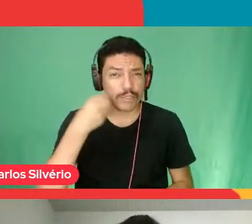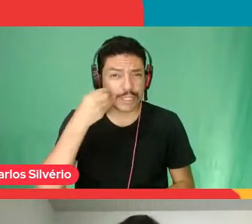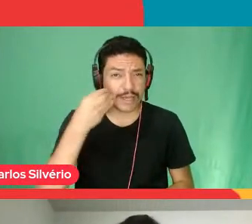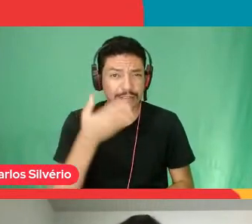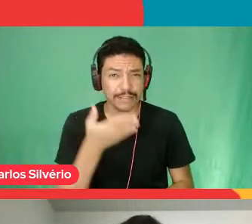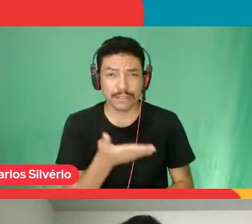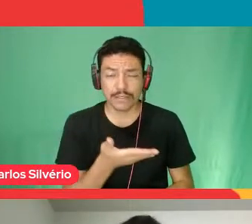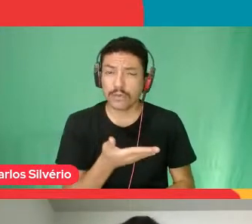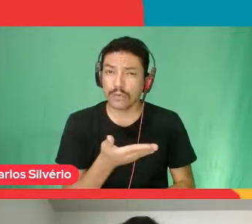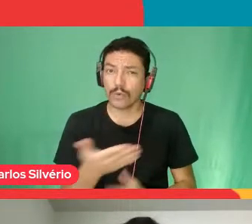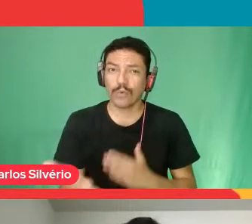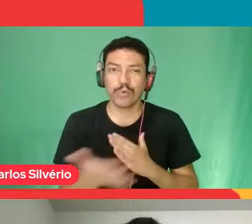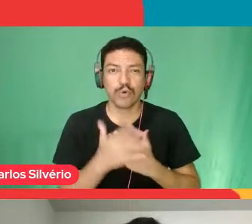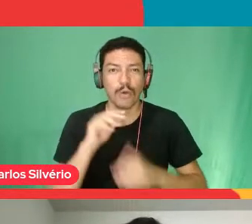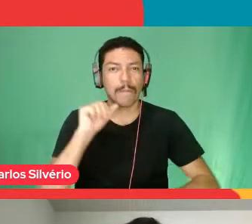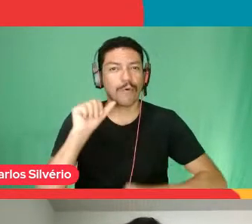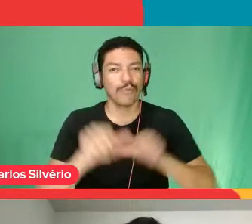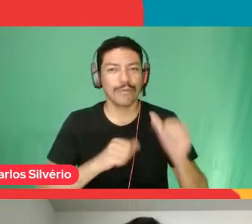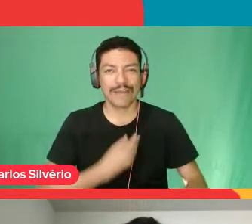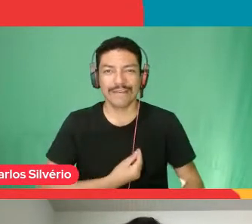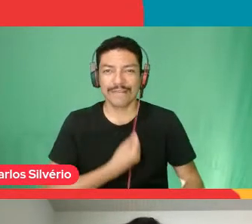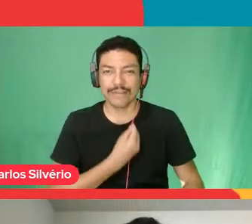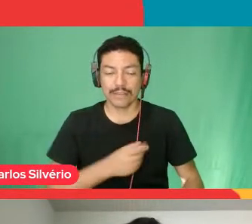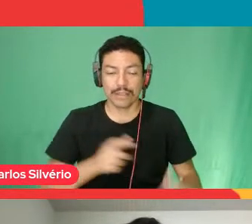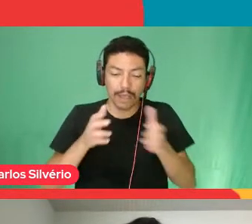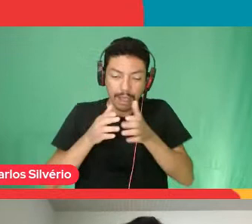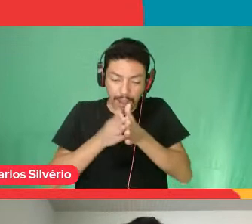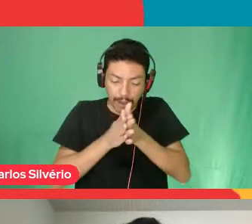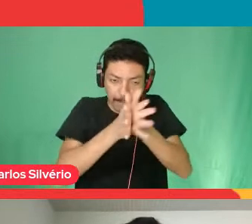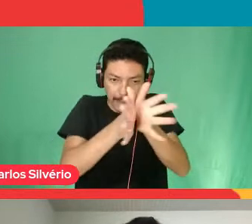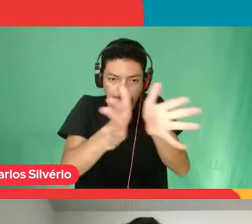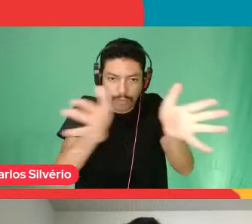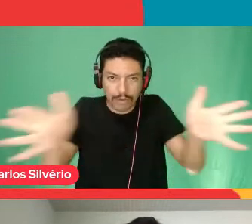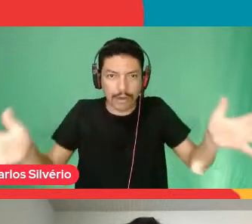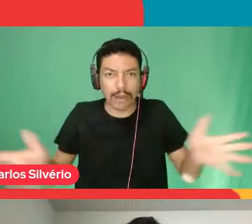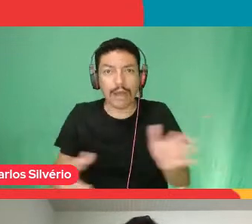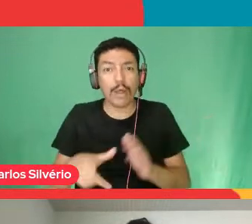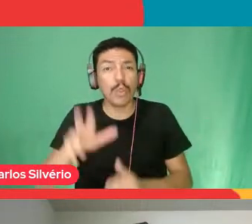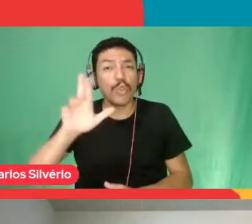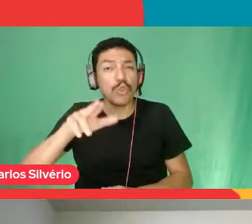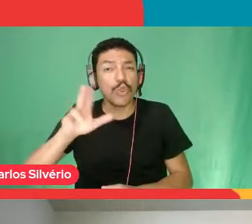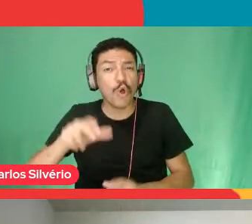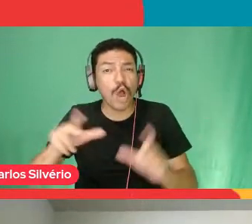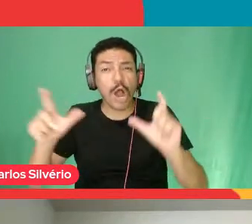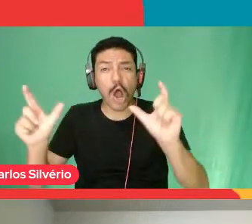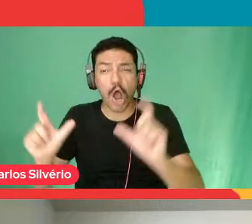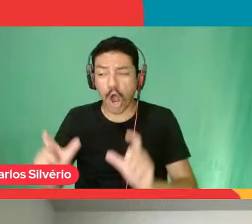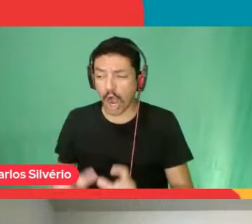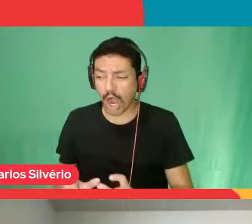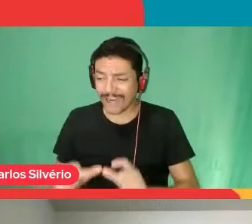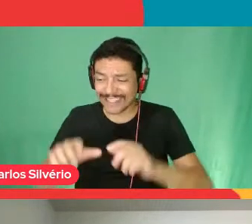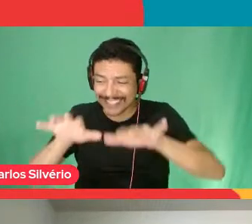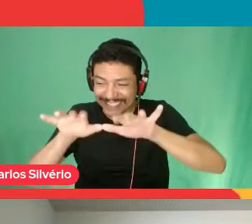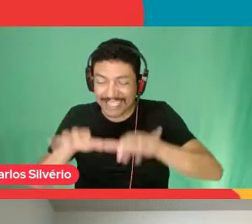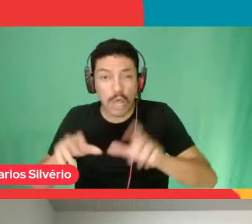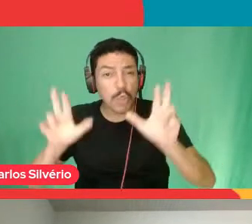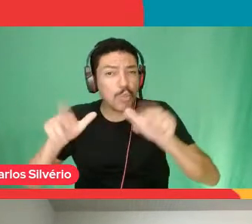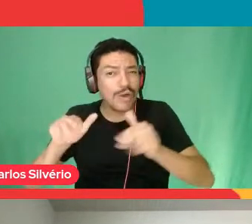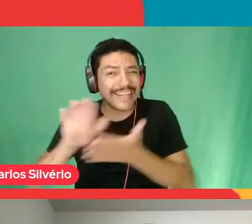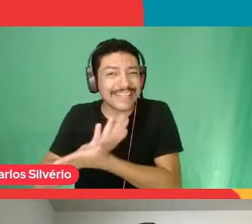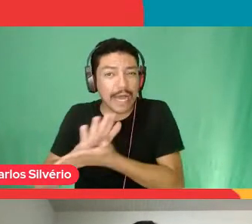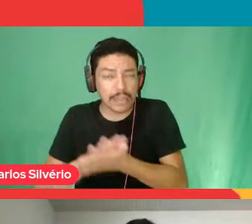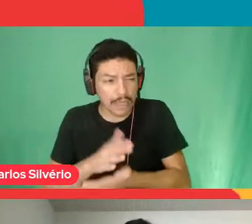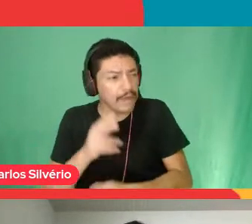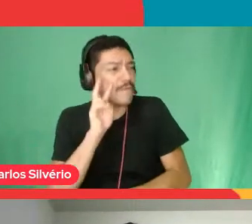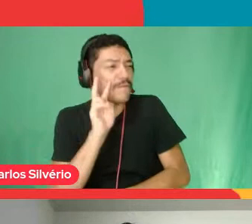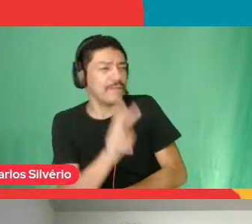minha vida. Ampliou todo o meu repertório, eu que nunca tinha escrito uma linha de código, né? Assim, na vida, sabia que existia,